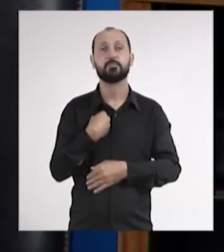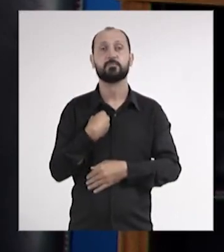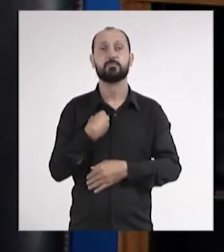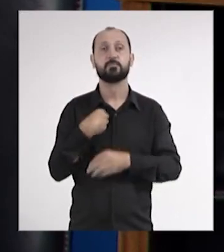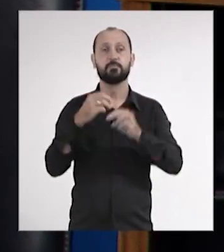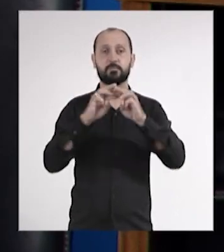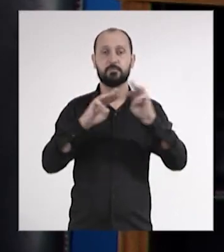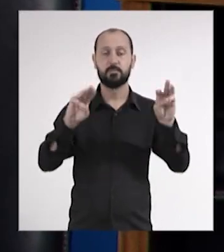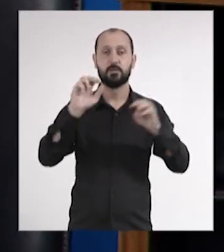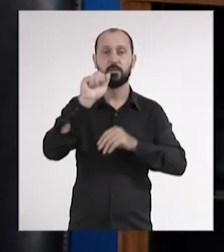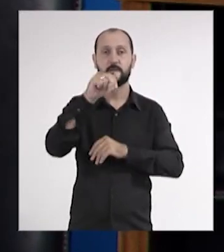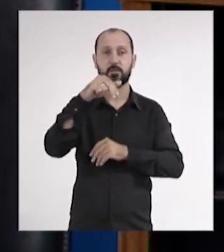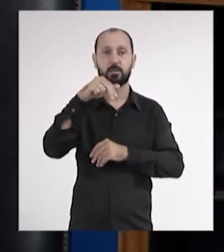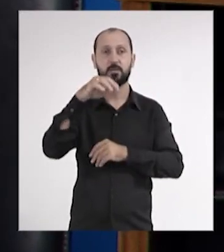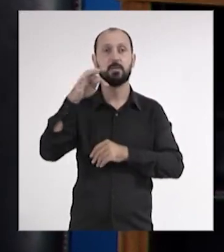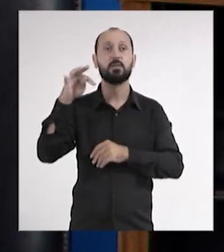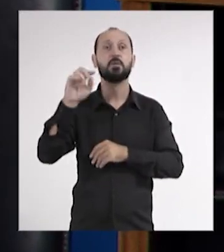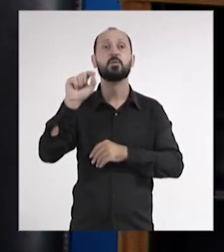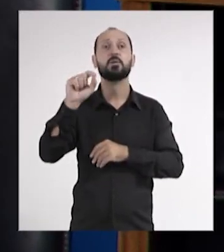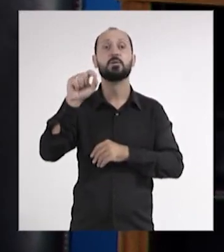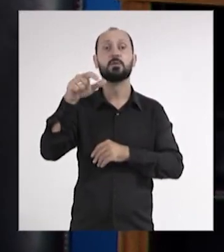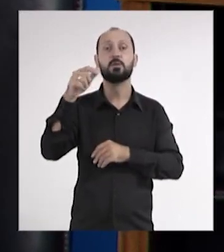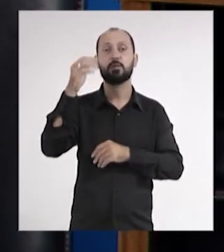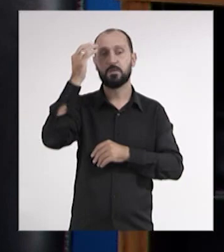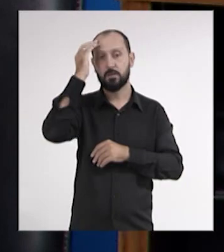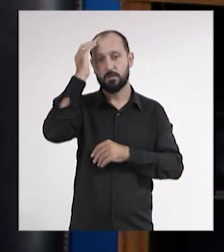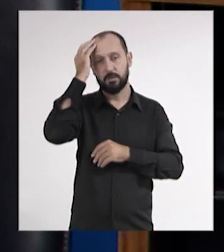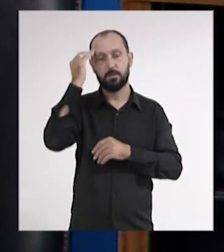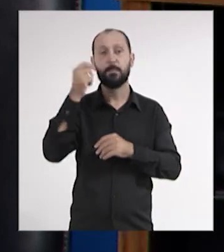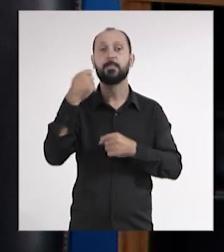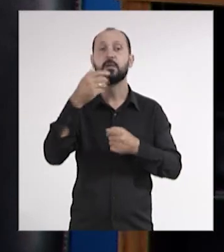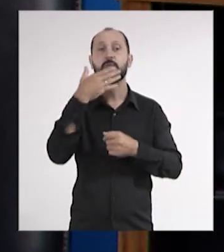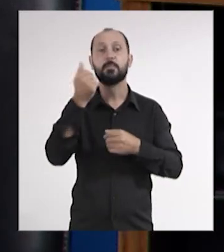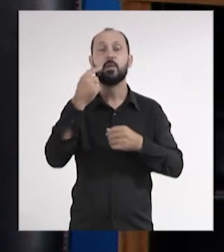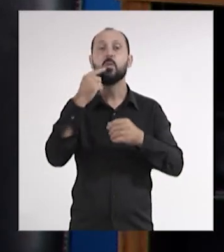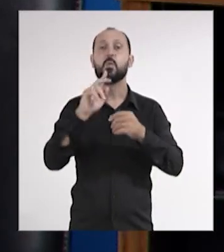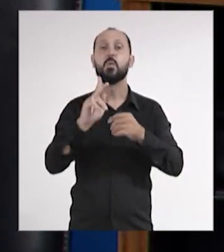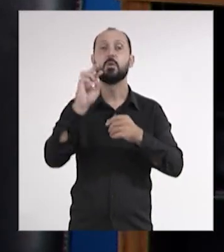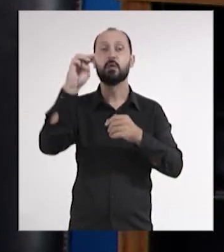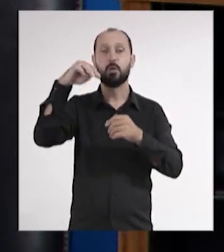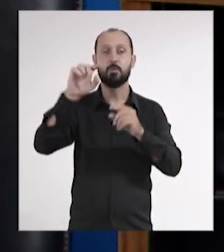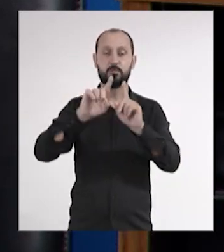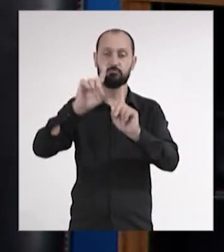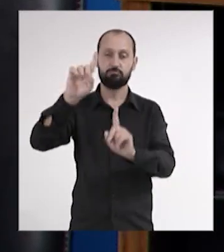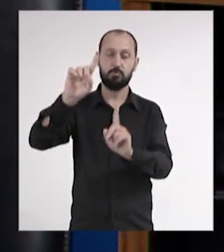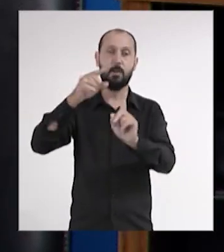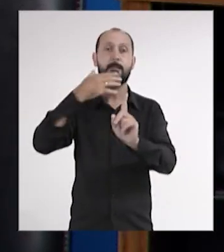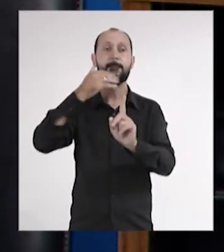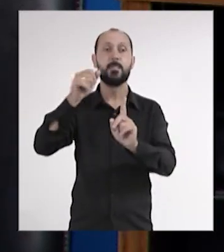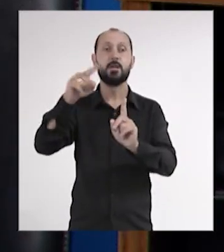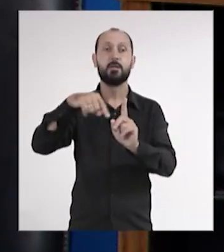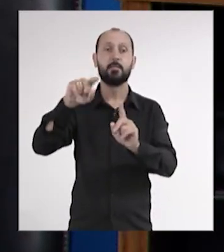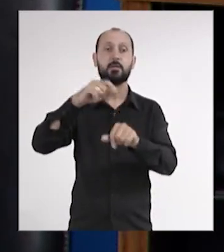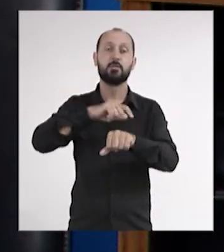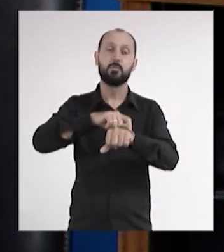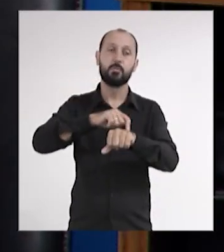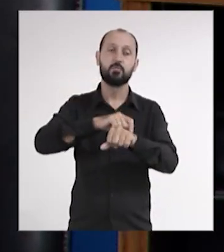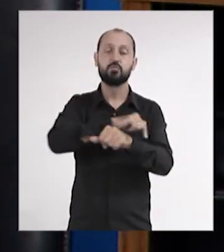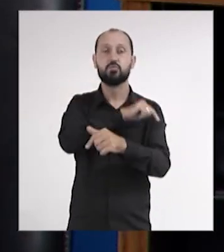da NTT, descrevendo exatamente o que precisa ser melhorado, qual o quilômetro dessa melhoria, para que a gente possa, numa segunda